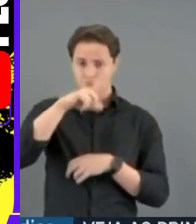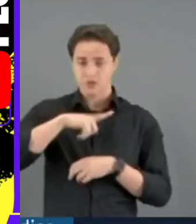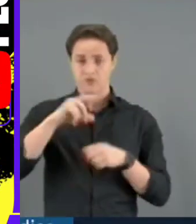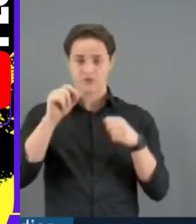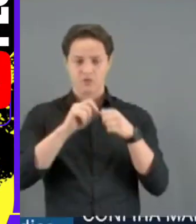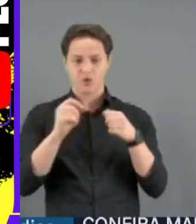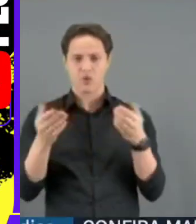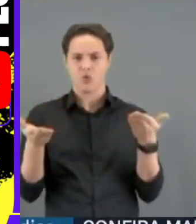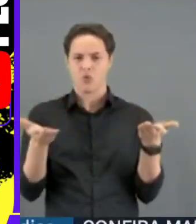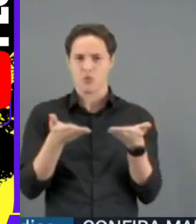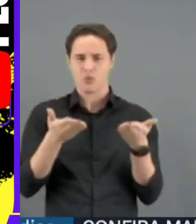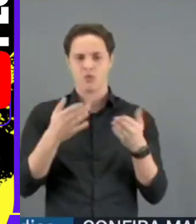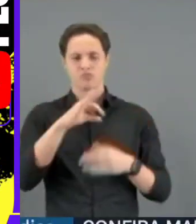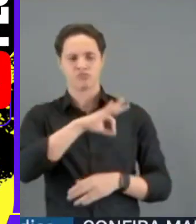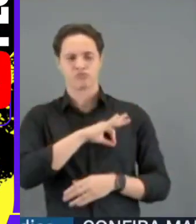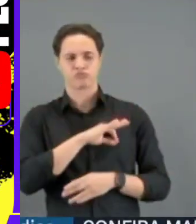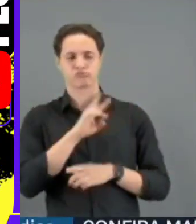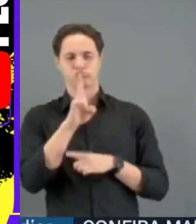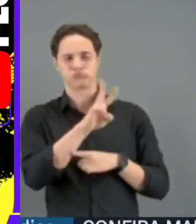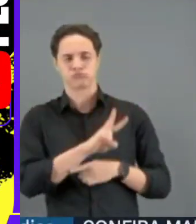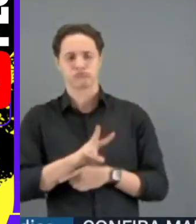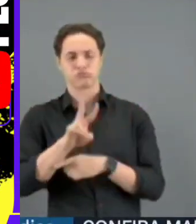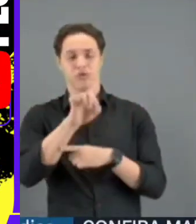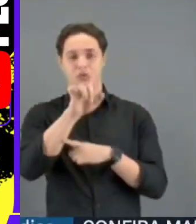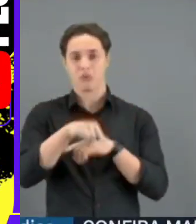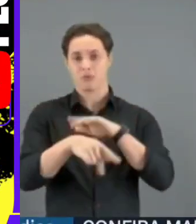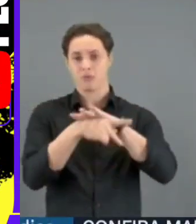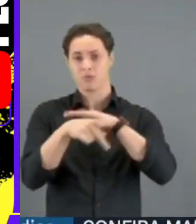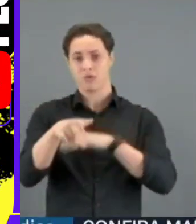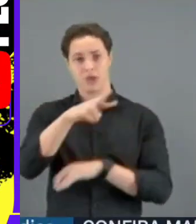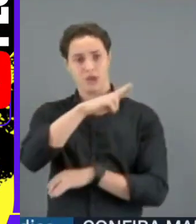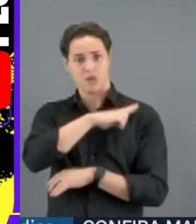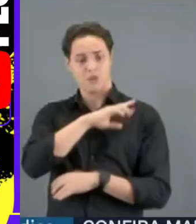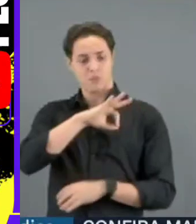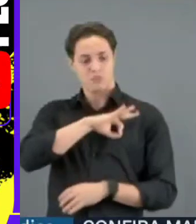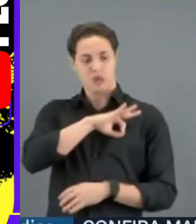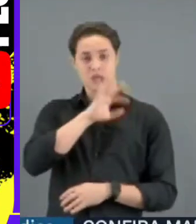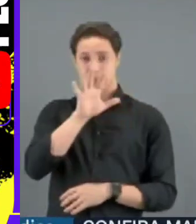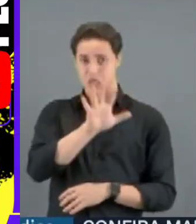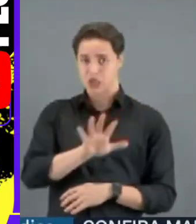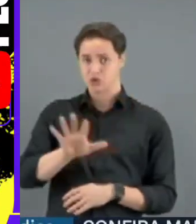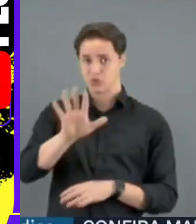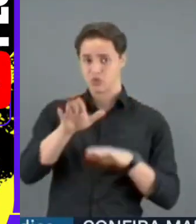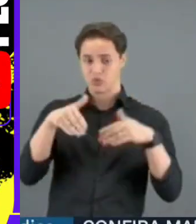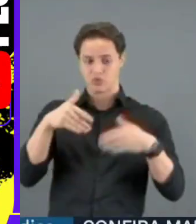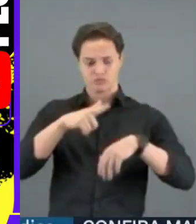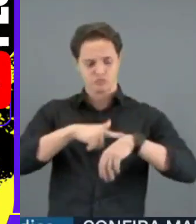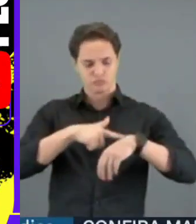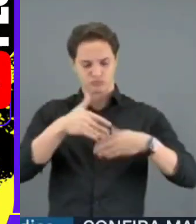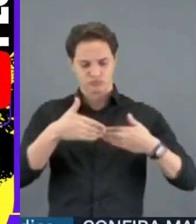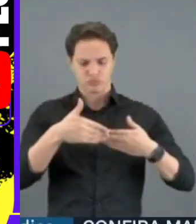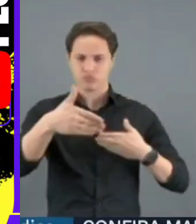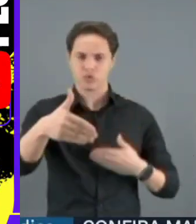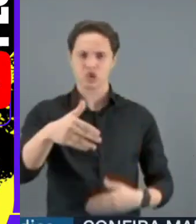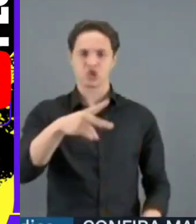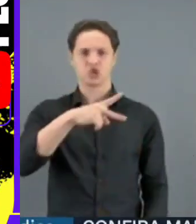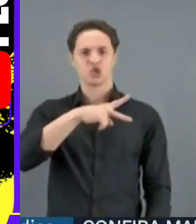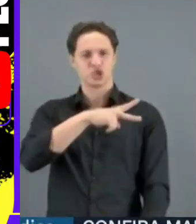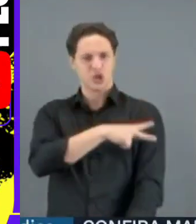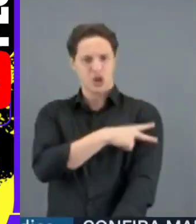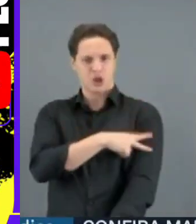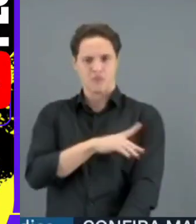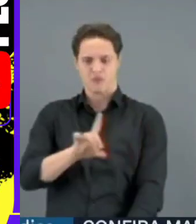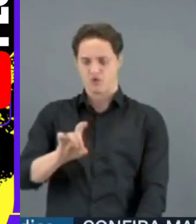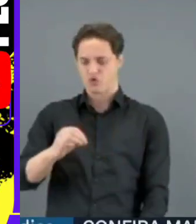de policiamento de responsabilidade do comando de policiamento regional. Então, a partir daí, o que o chefe do DOP faz? O chefe do DOP